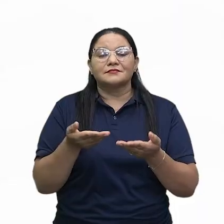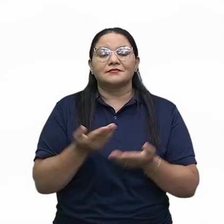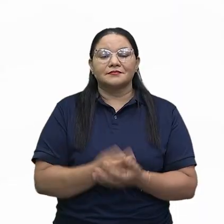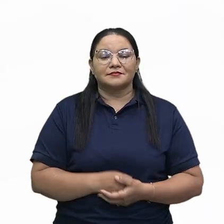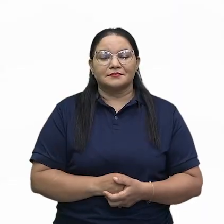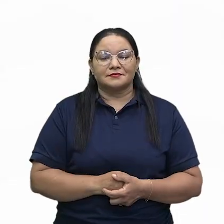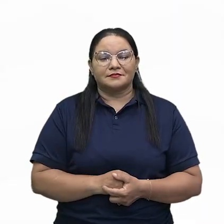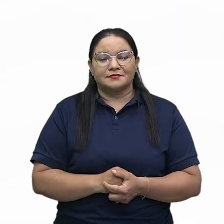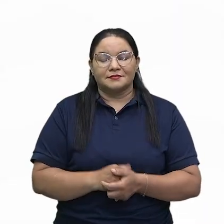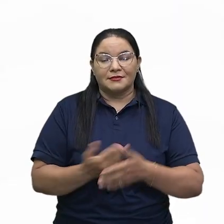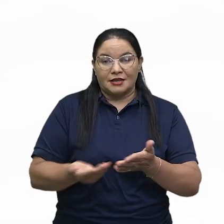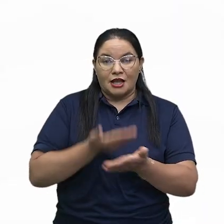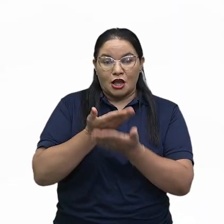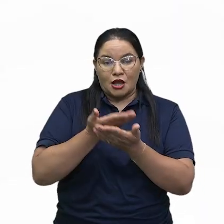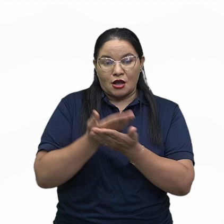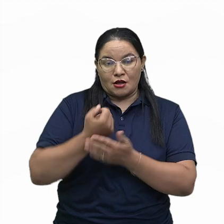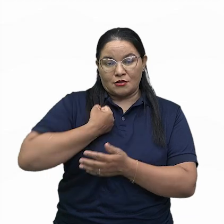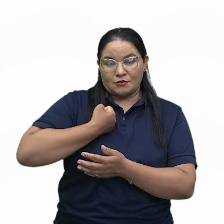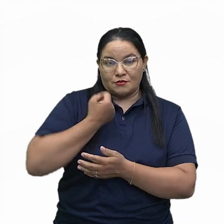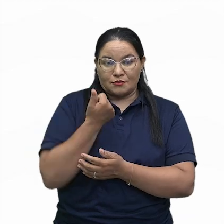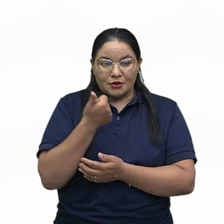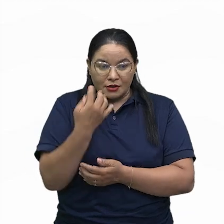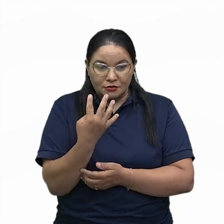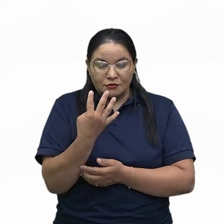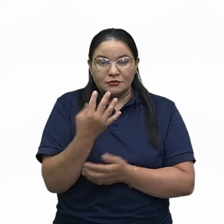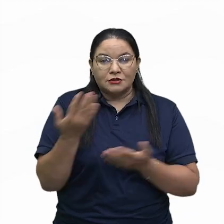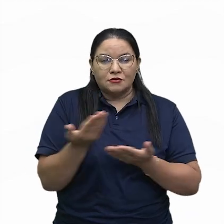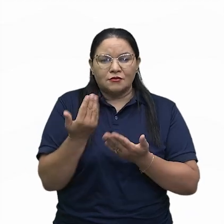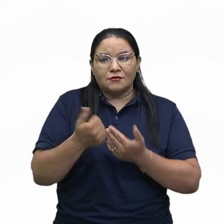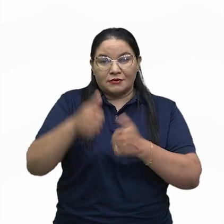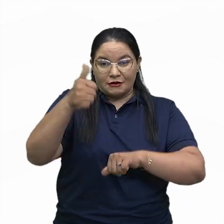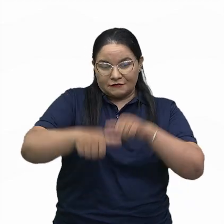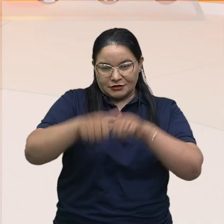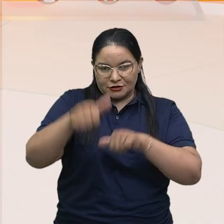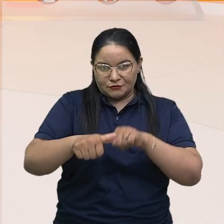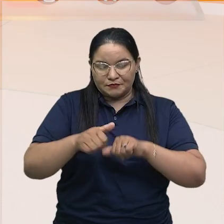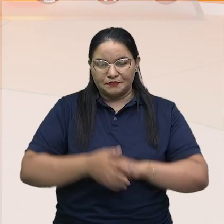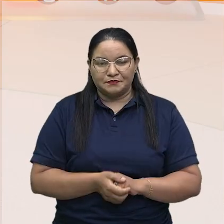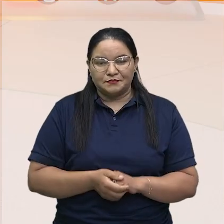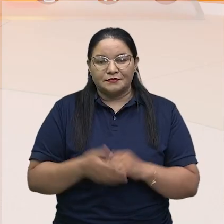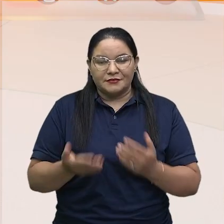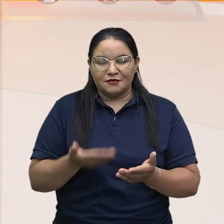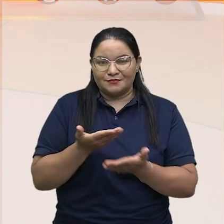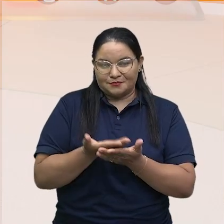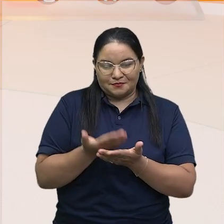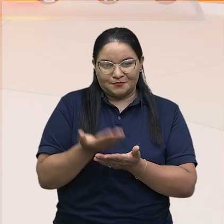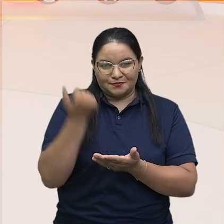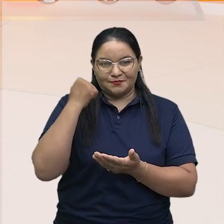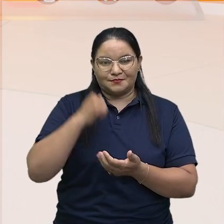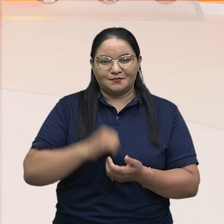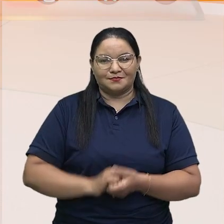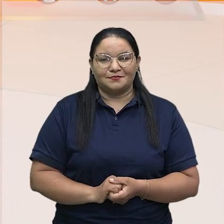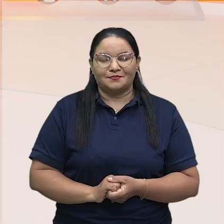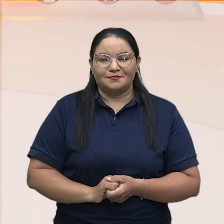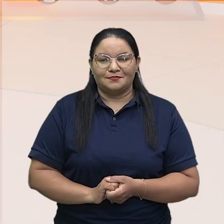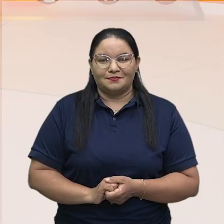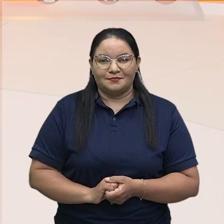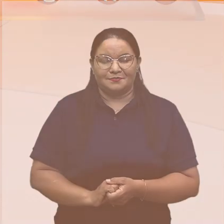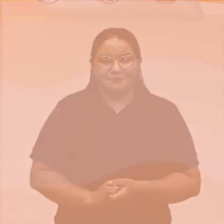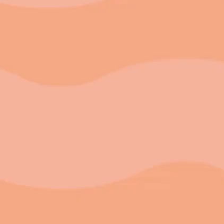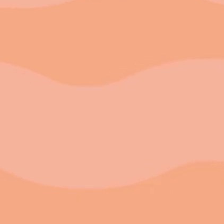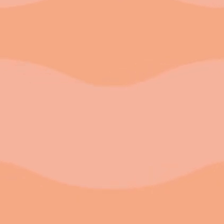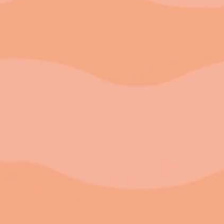presente aula. Aula de número 14, onde nós iremos tratar da nossa revisão. Então, vamos de conteúdo de